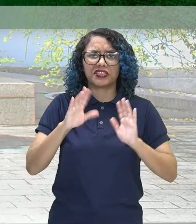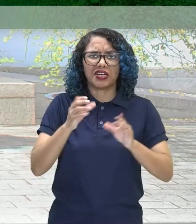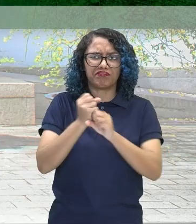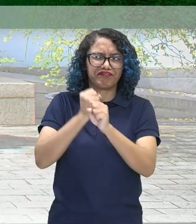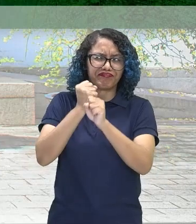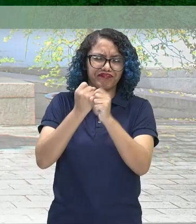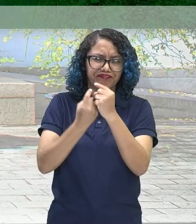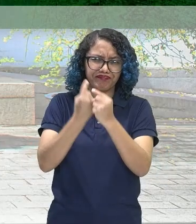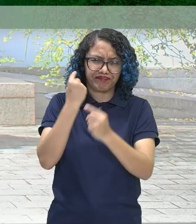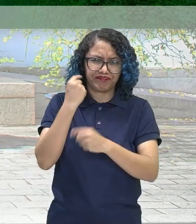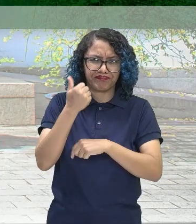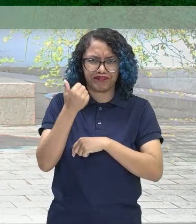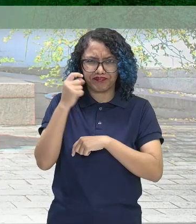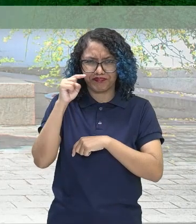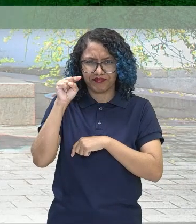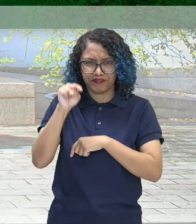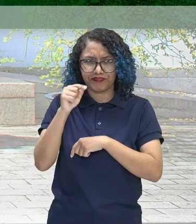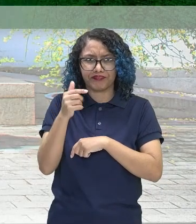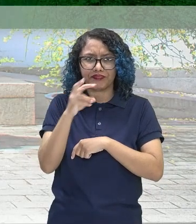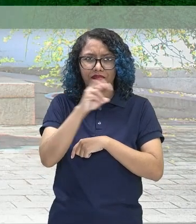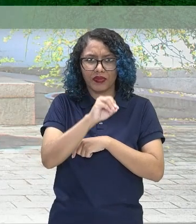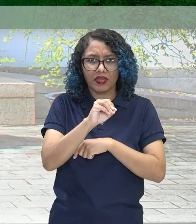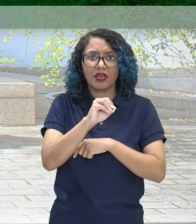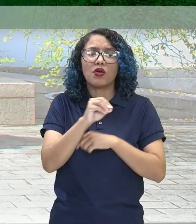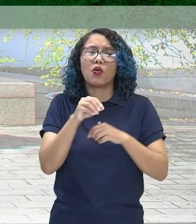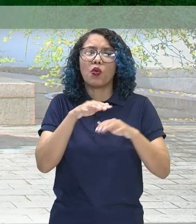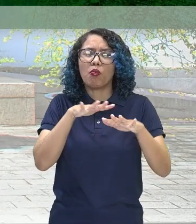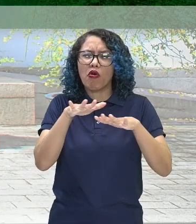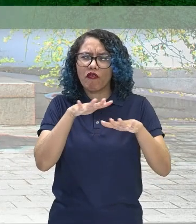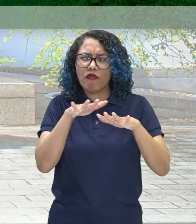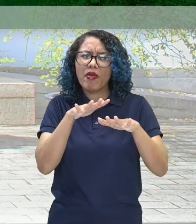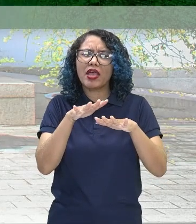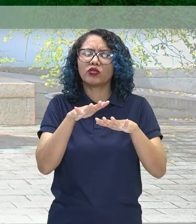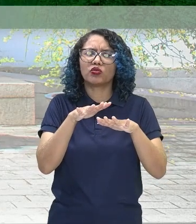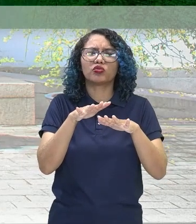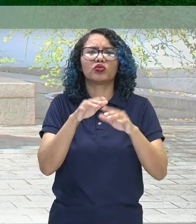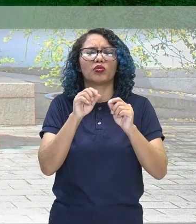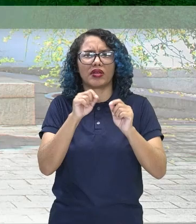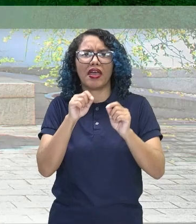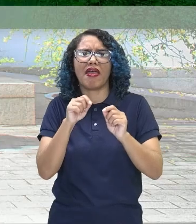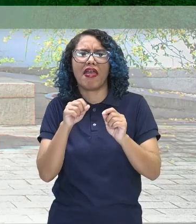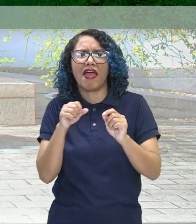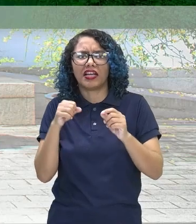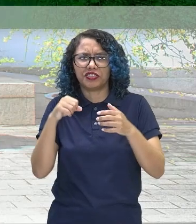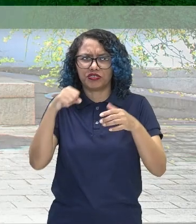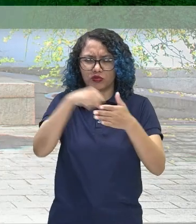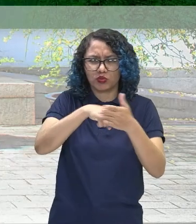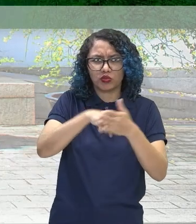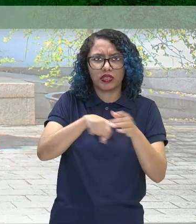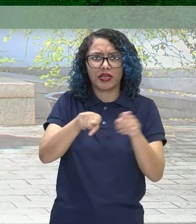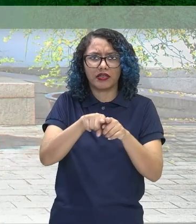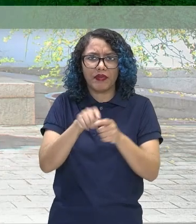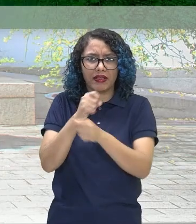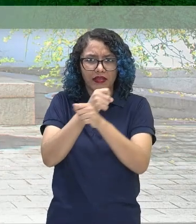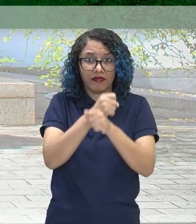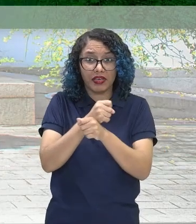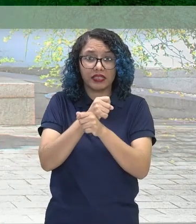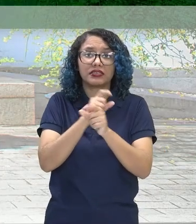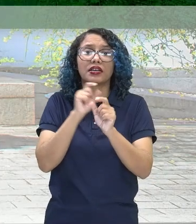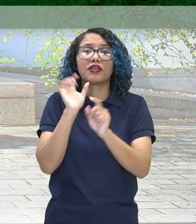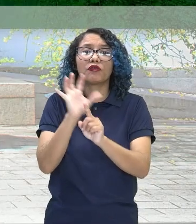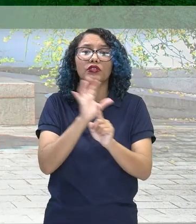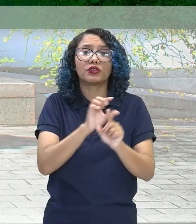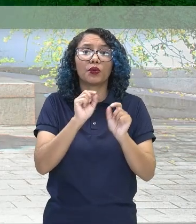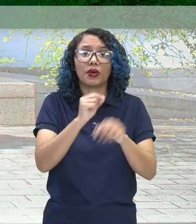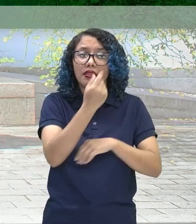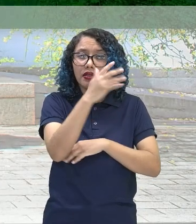Seus movimentos de ataque e defesa foram inspirados na natureza e na observação